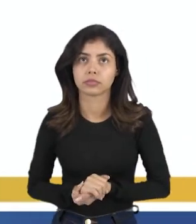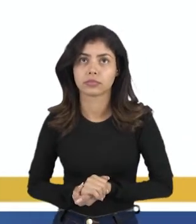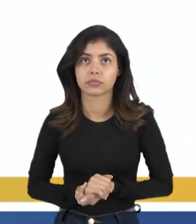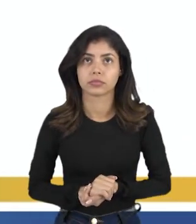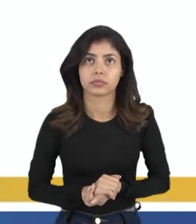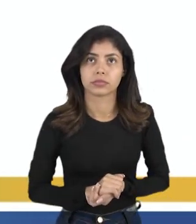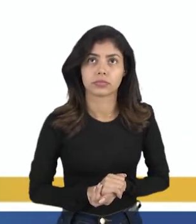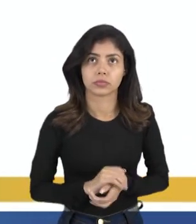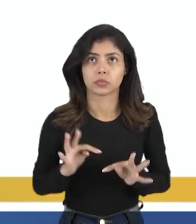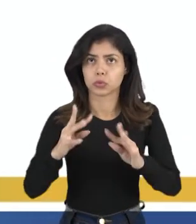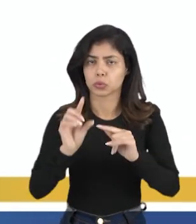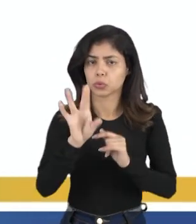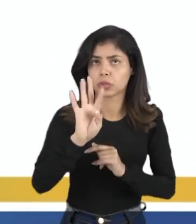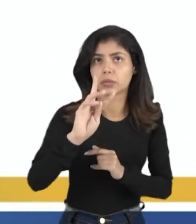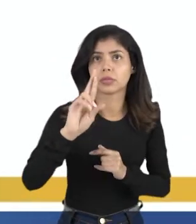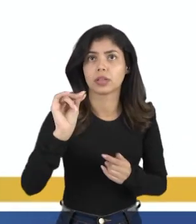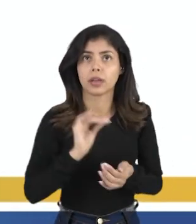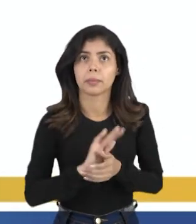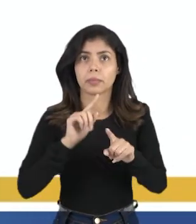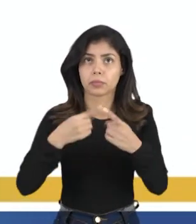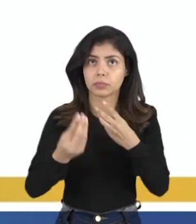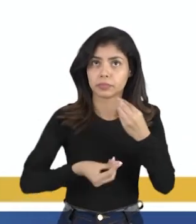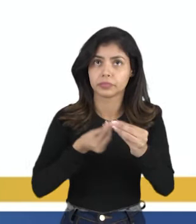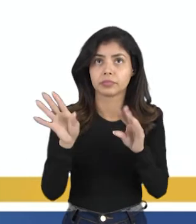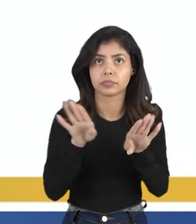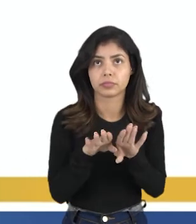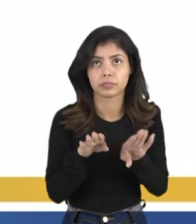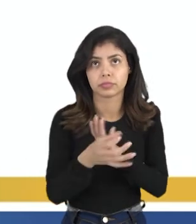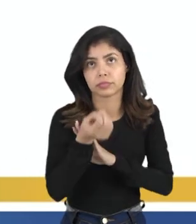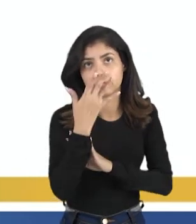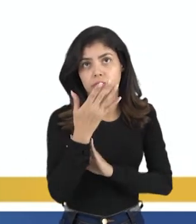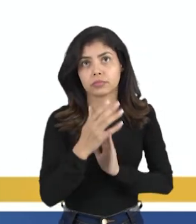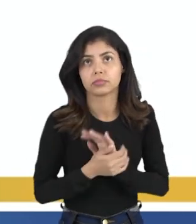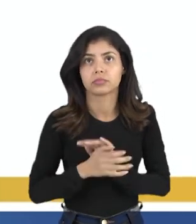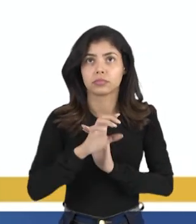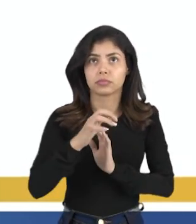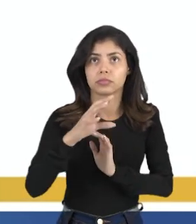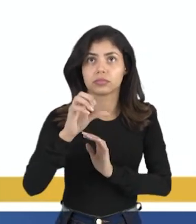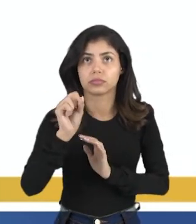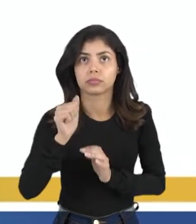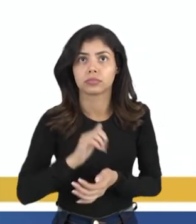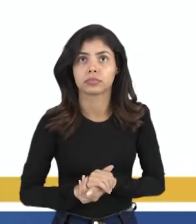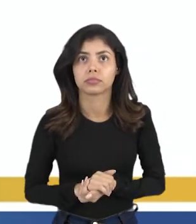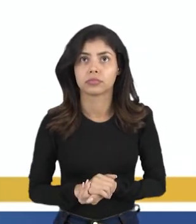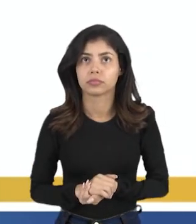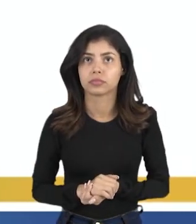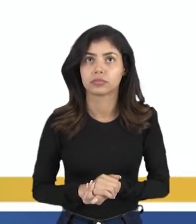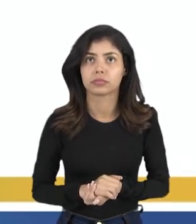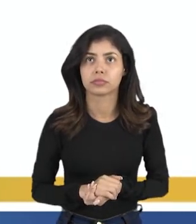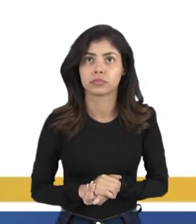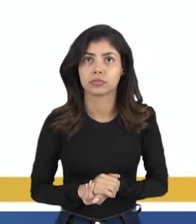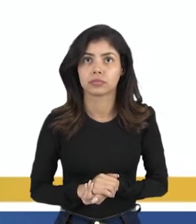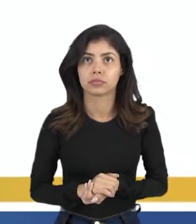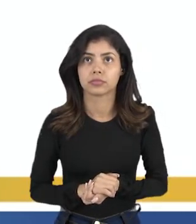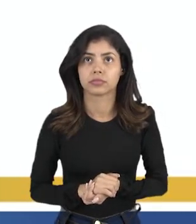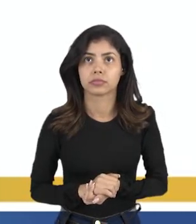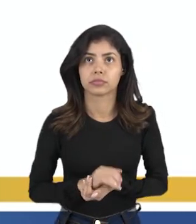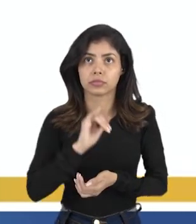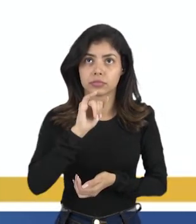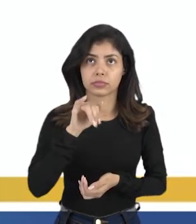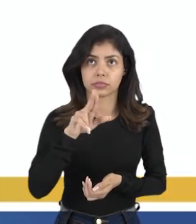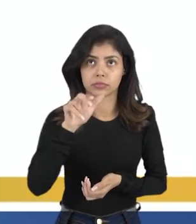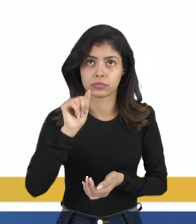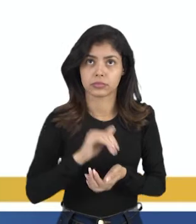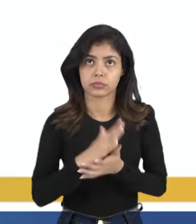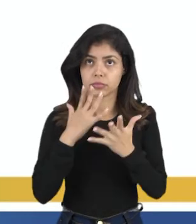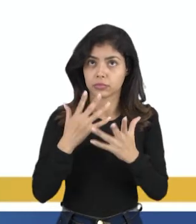1969, imortalizando não só os Beatles, mas também o fotógrafo escocês Ian Macmillan,